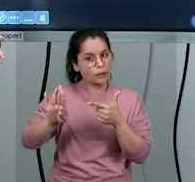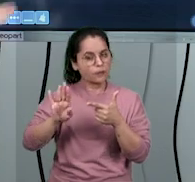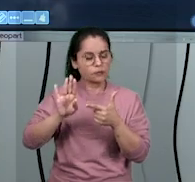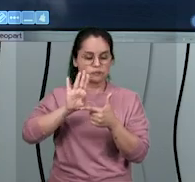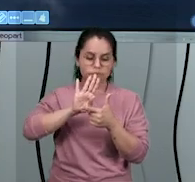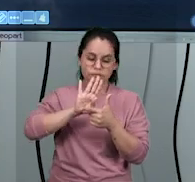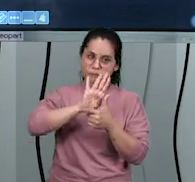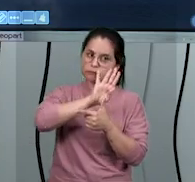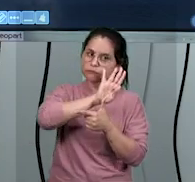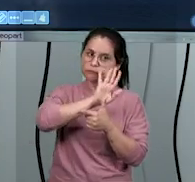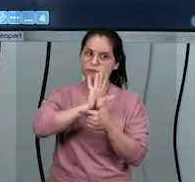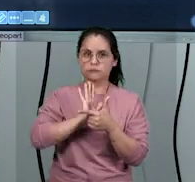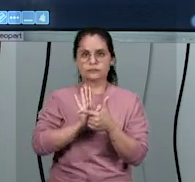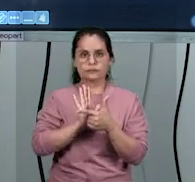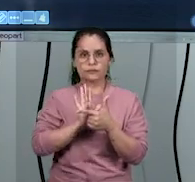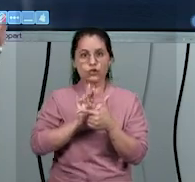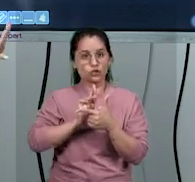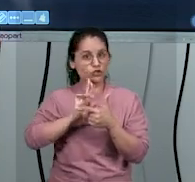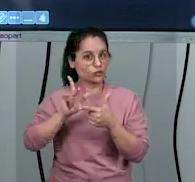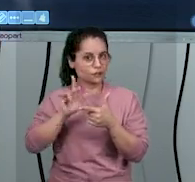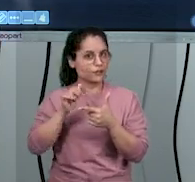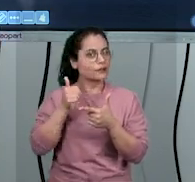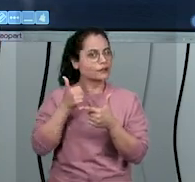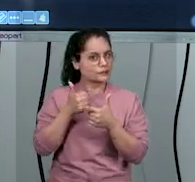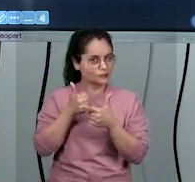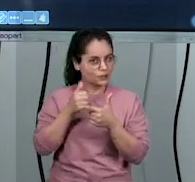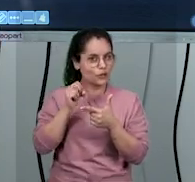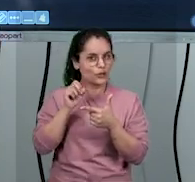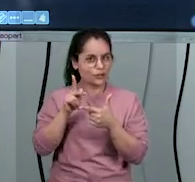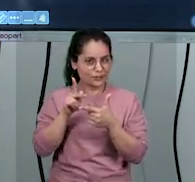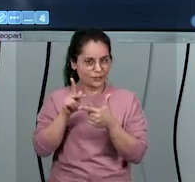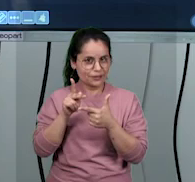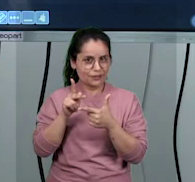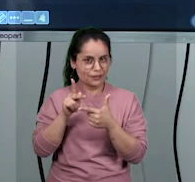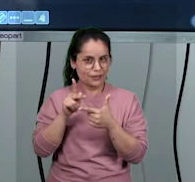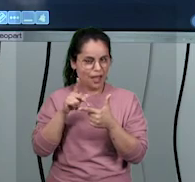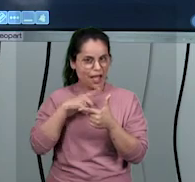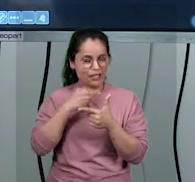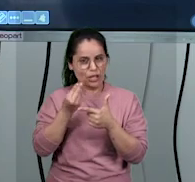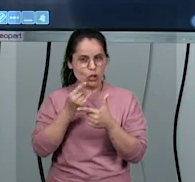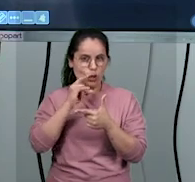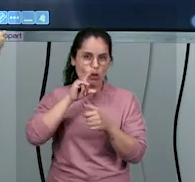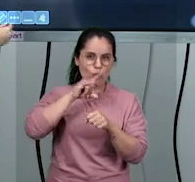é uma coisa, outra coisa é outra, não vai acontecer simultaneamente.